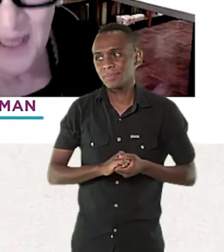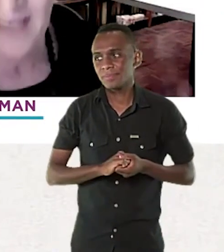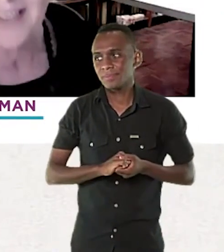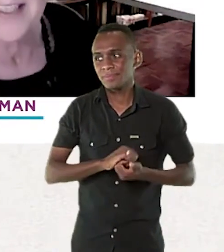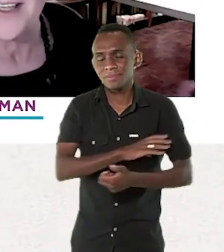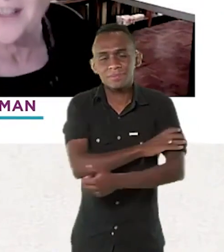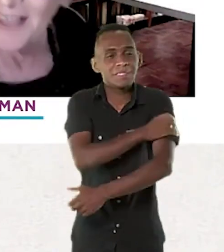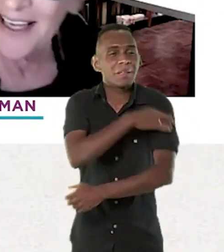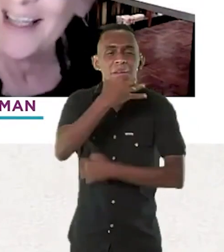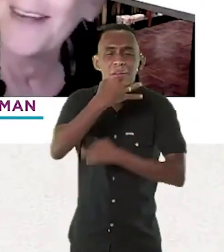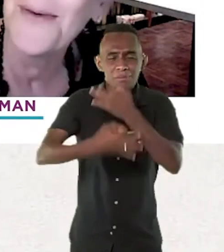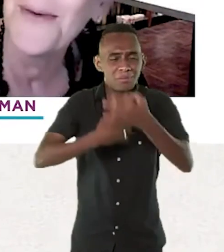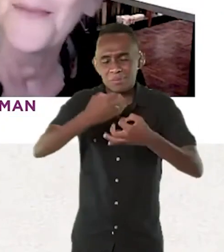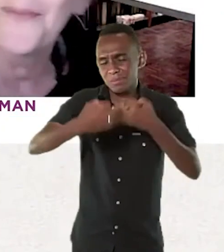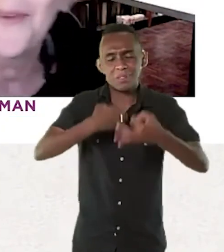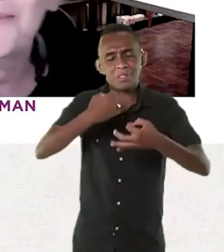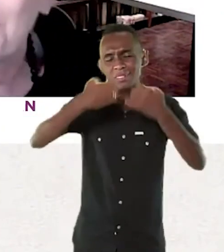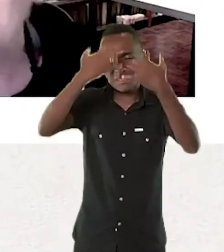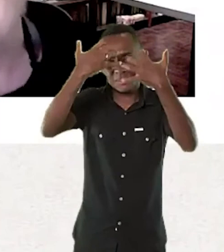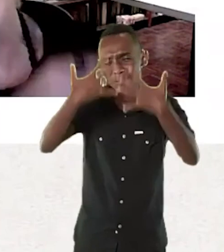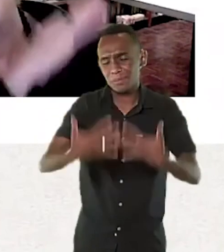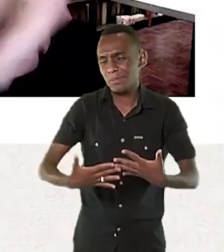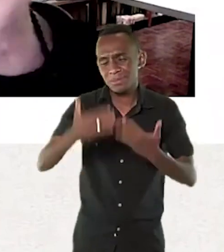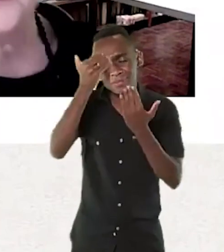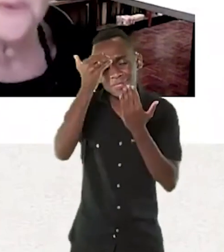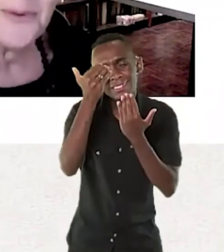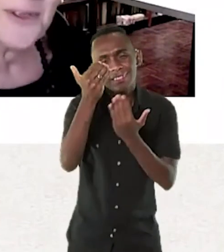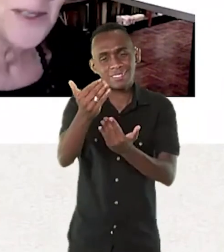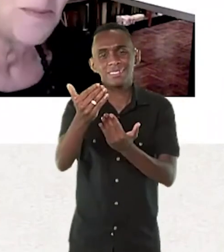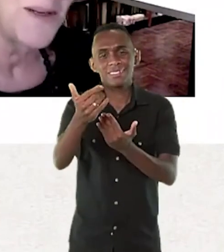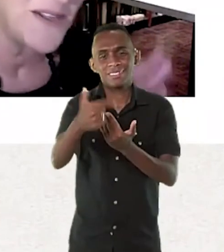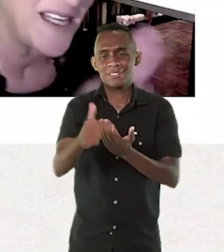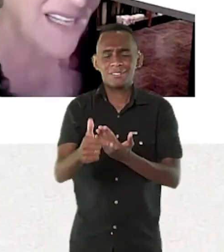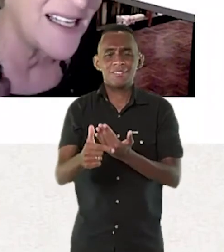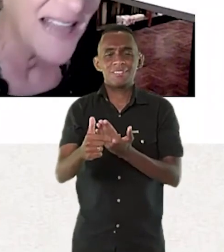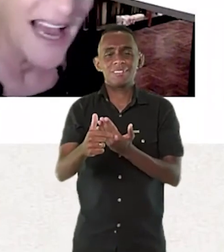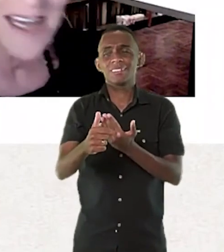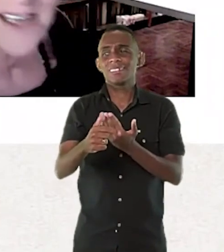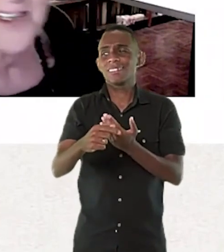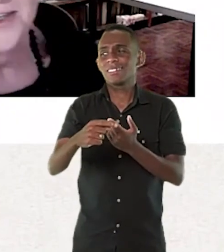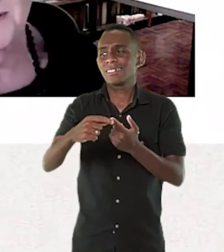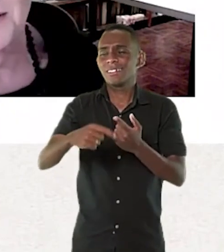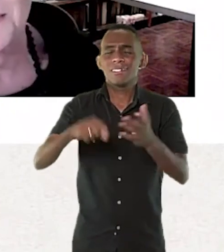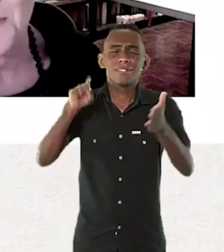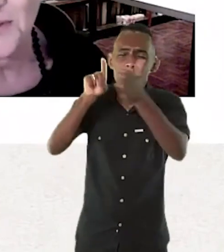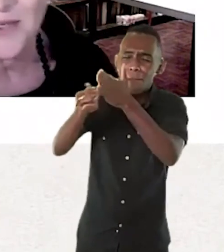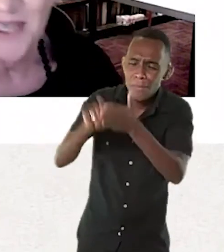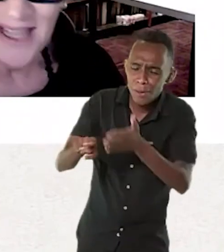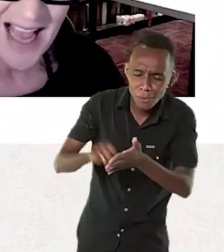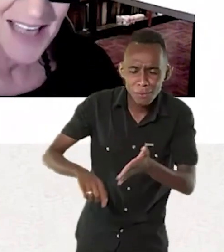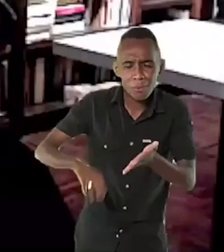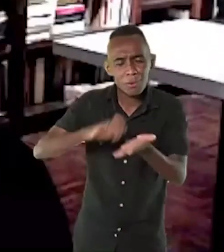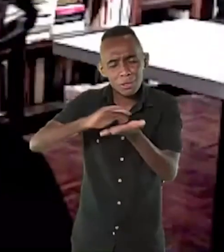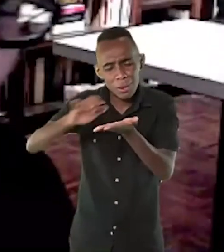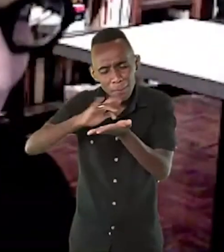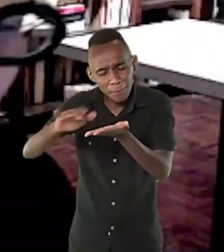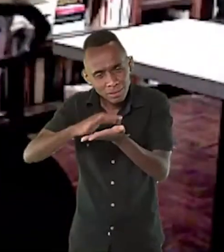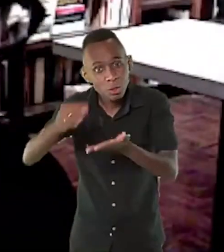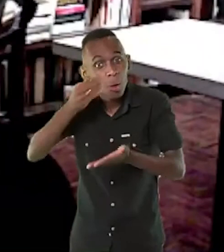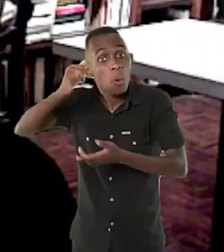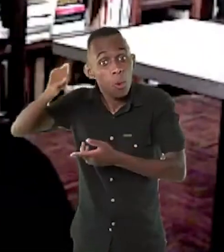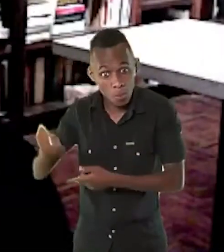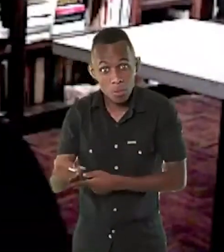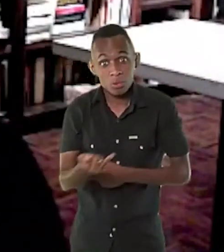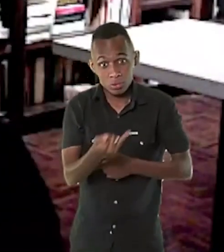Sem palavras para agradecer, pelas perguntas, pelos insights, pela